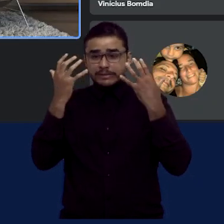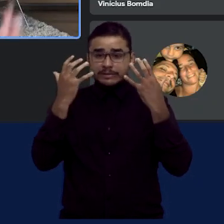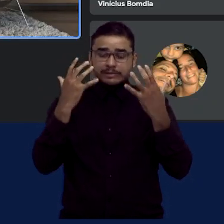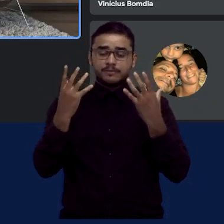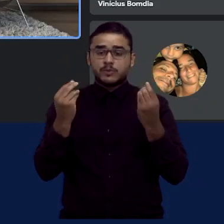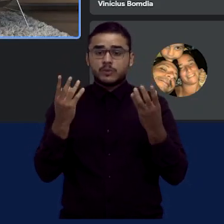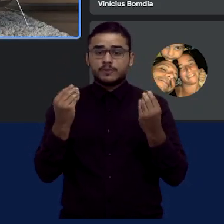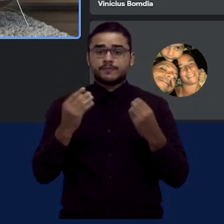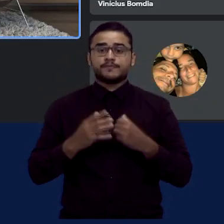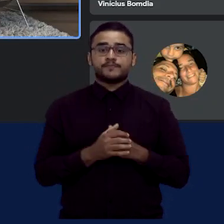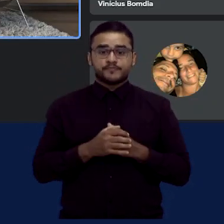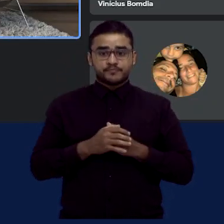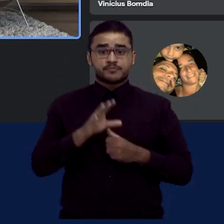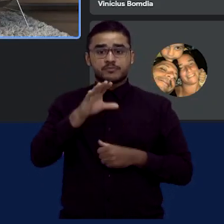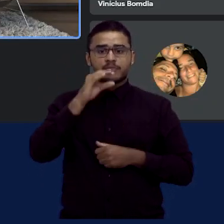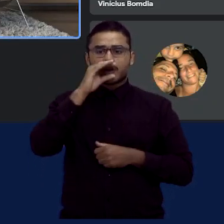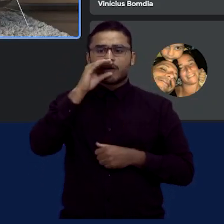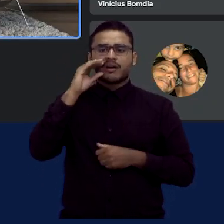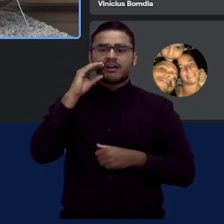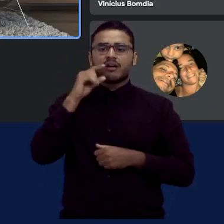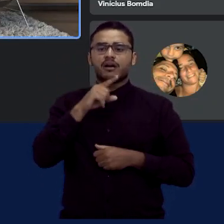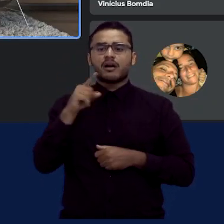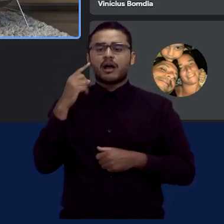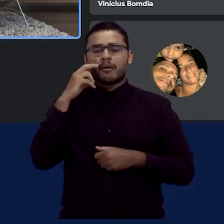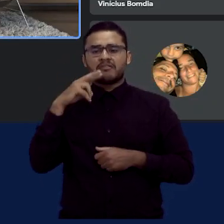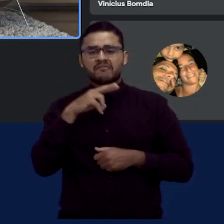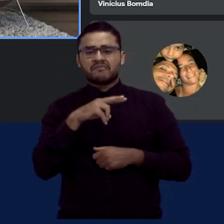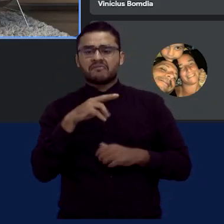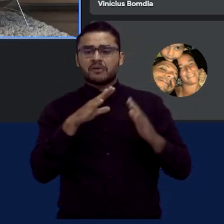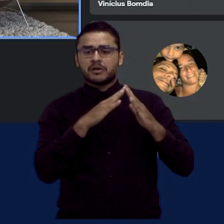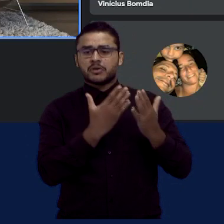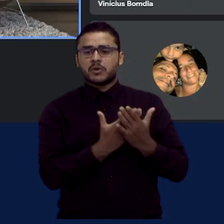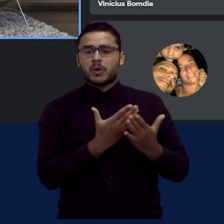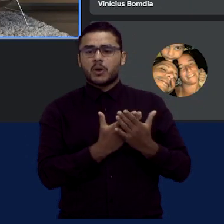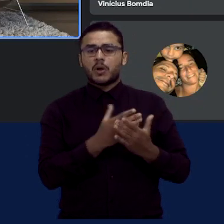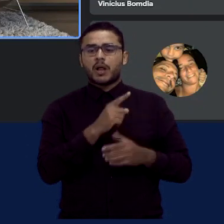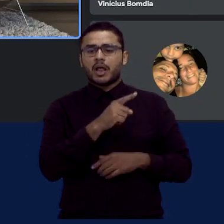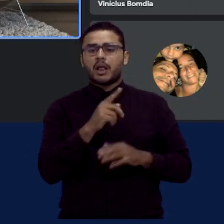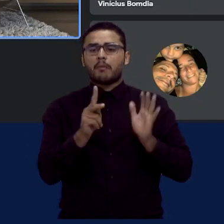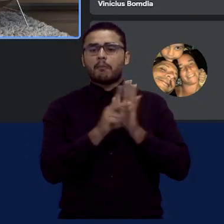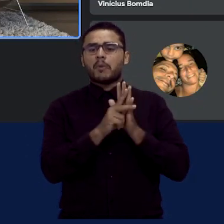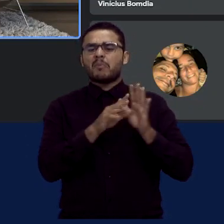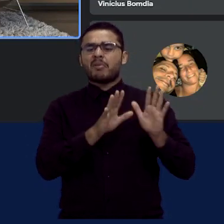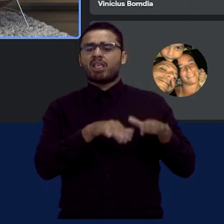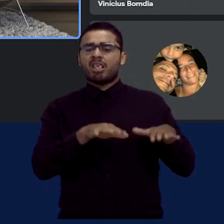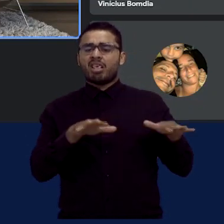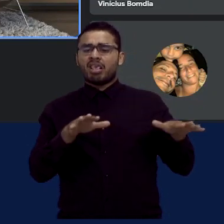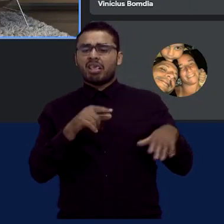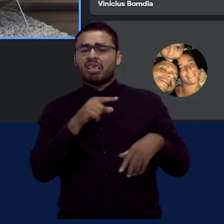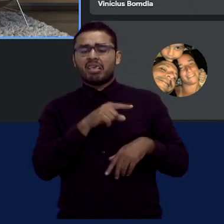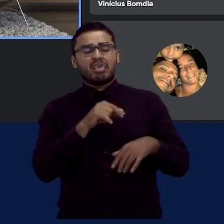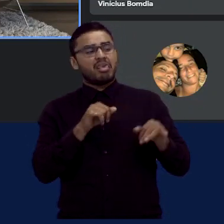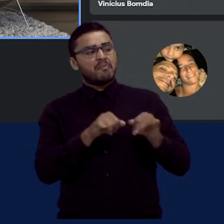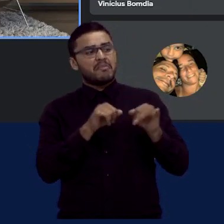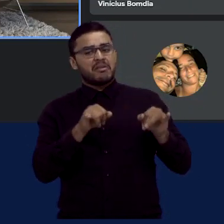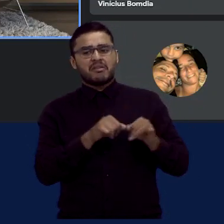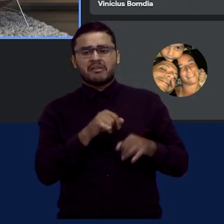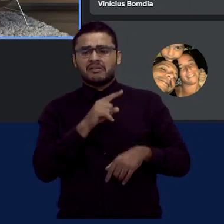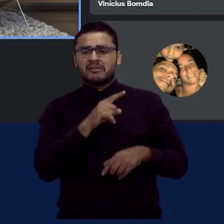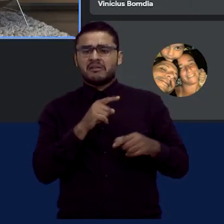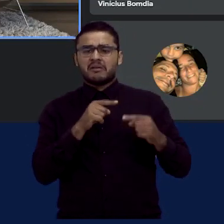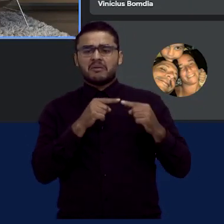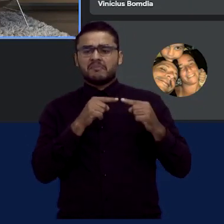no entanto, fica meio besta e olha para a escola como se fosse algo de criança, algo do passado que não nos pertence